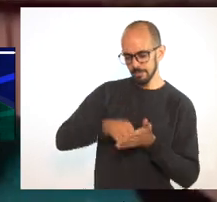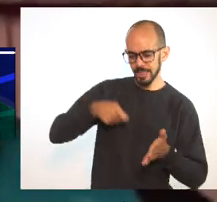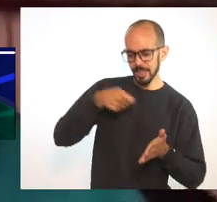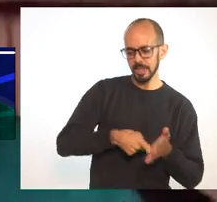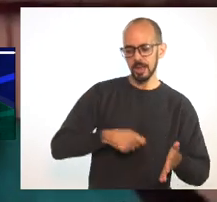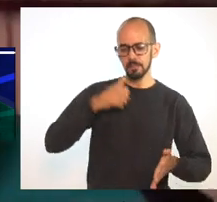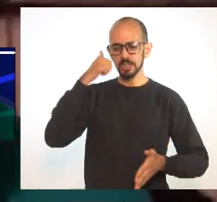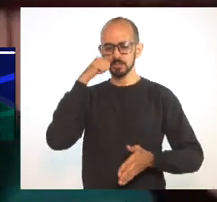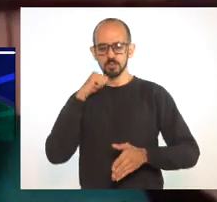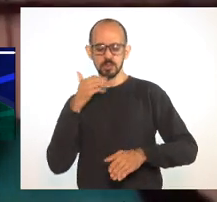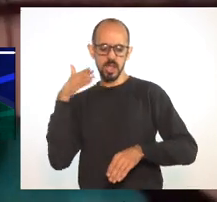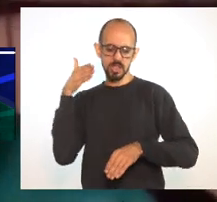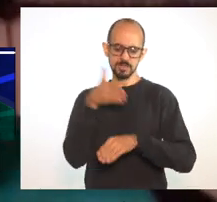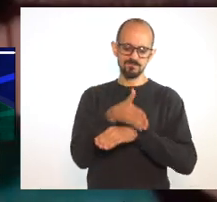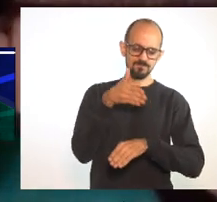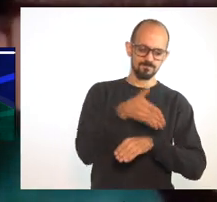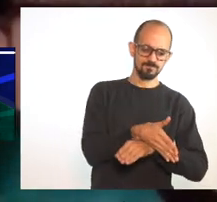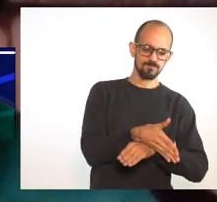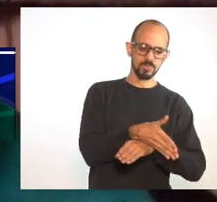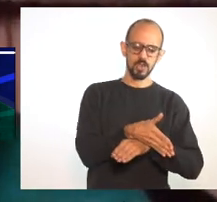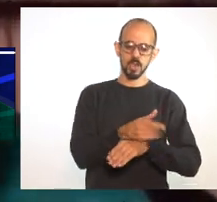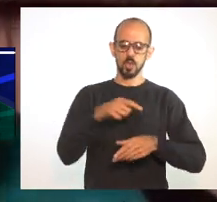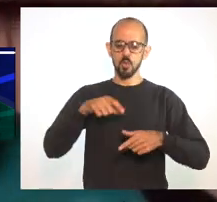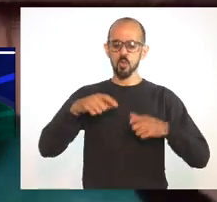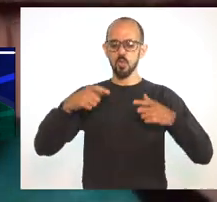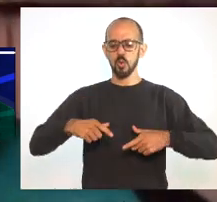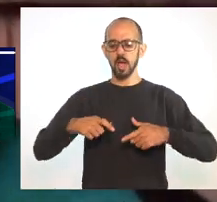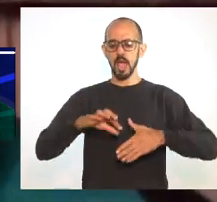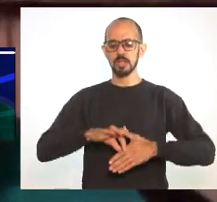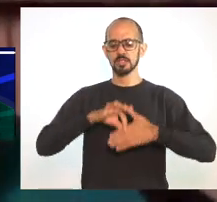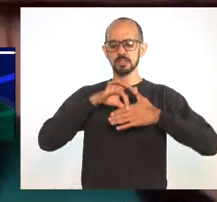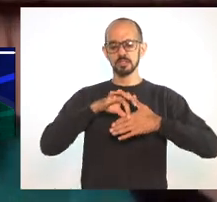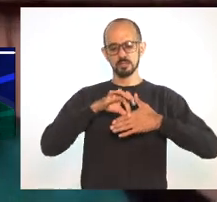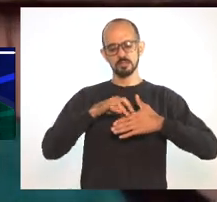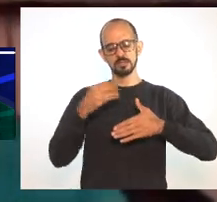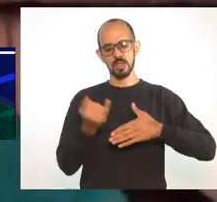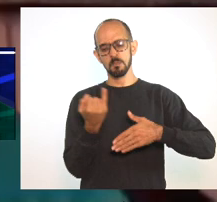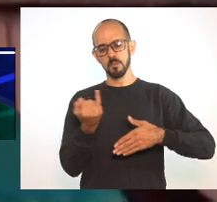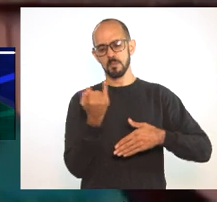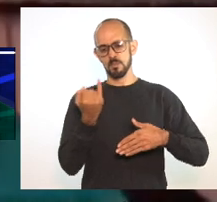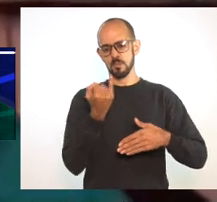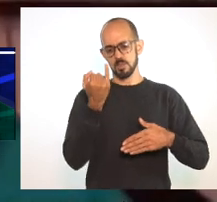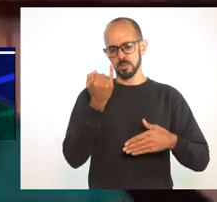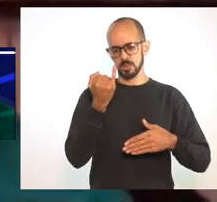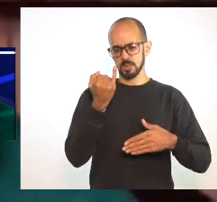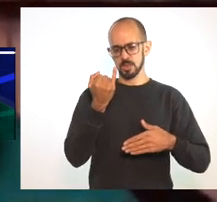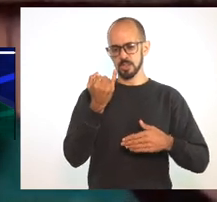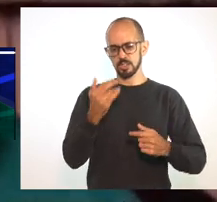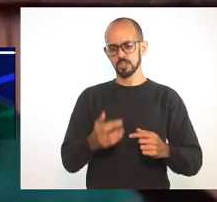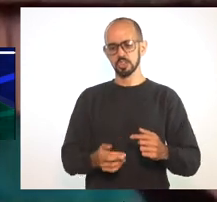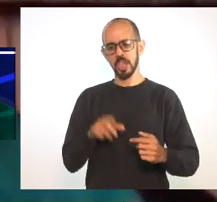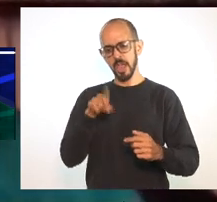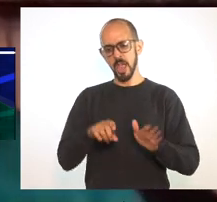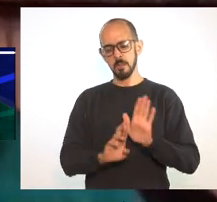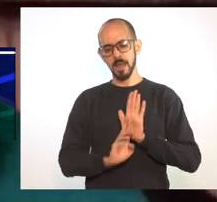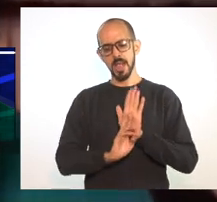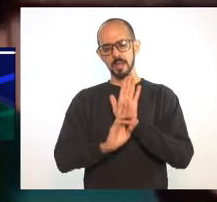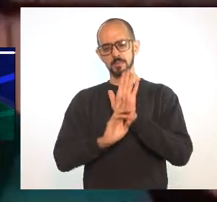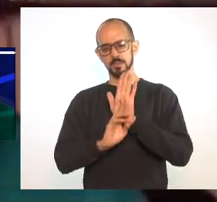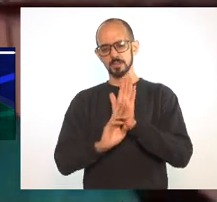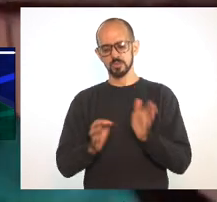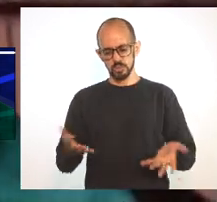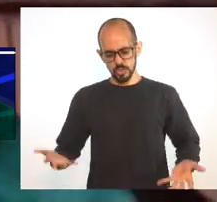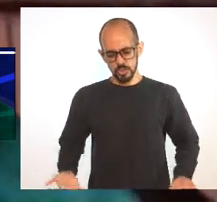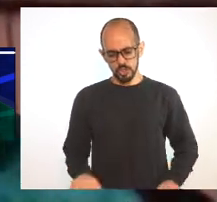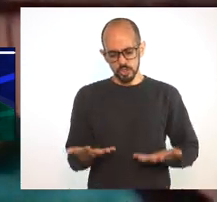espaços importantes de decisão. Isso é simbólico, isso é importante, isso é representativo, isso estimula